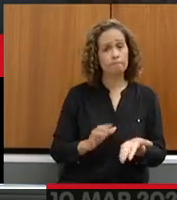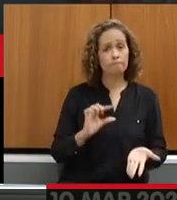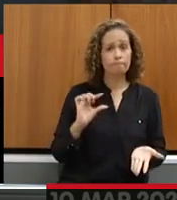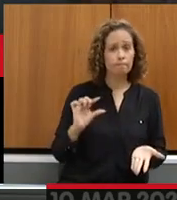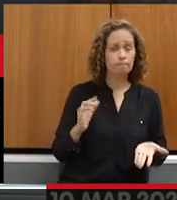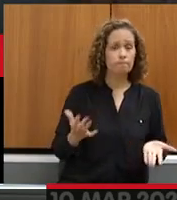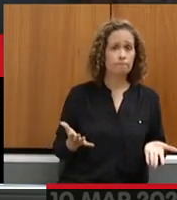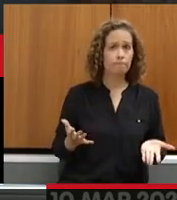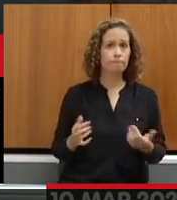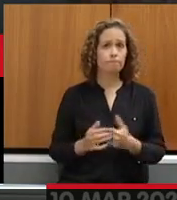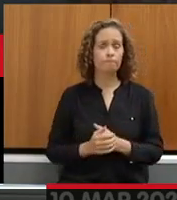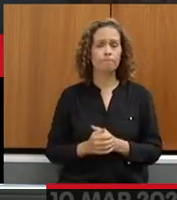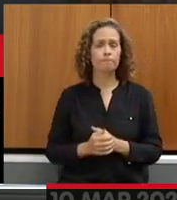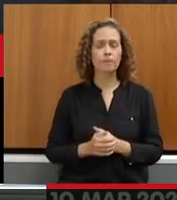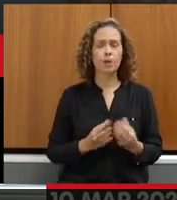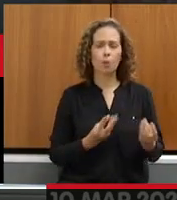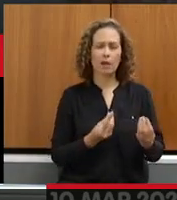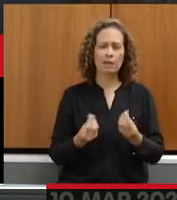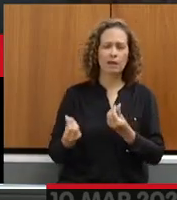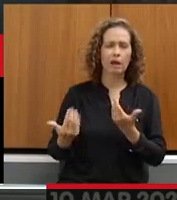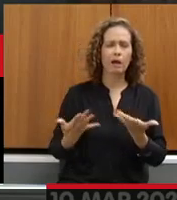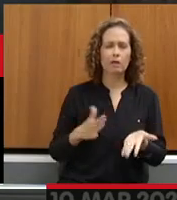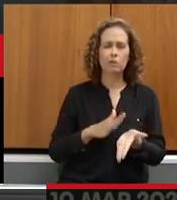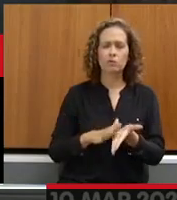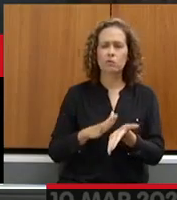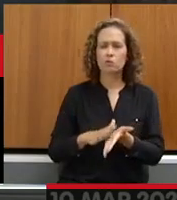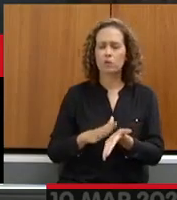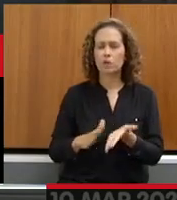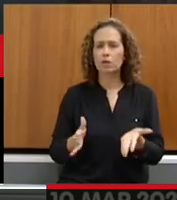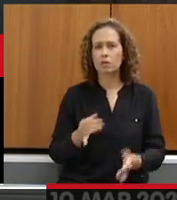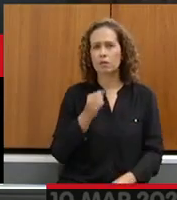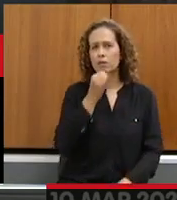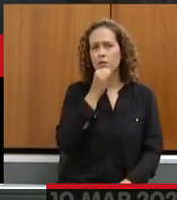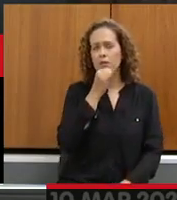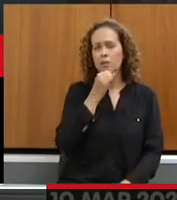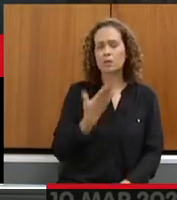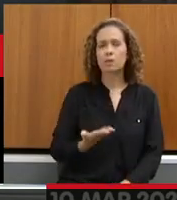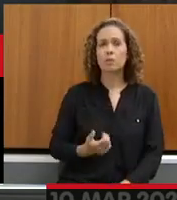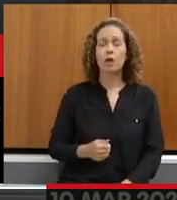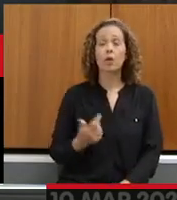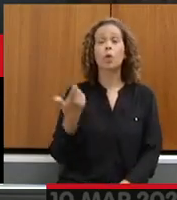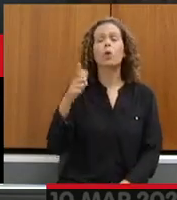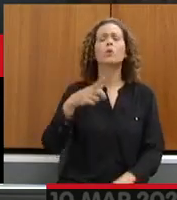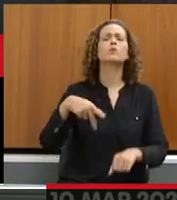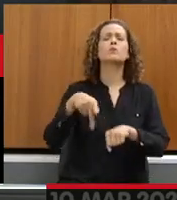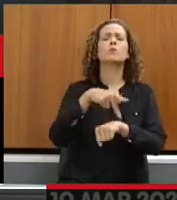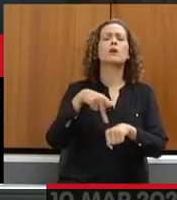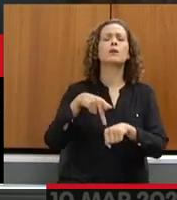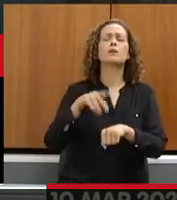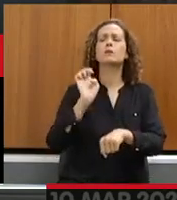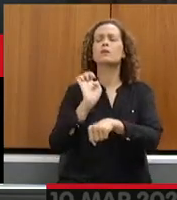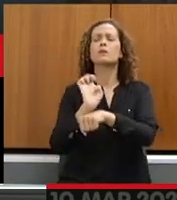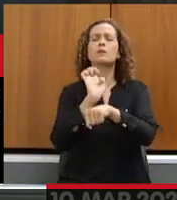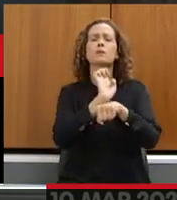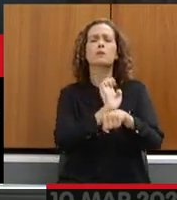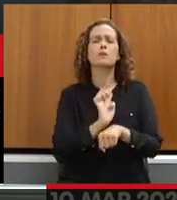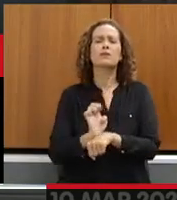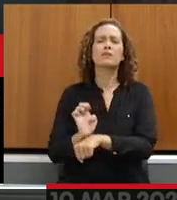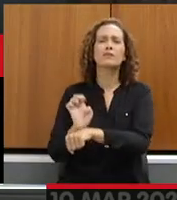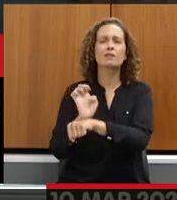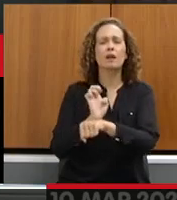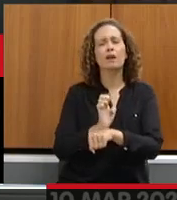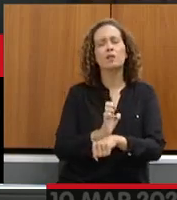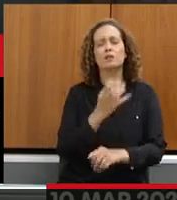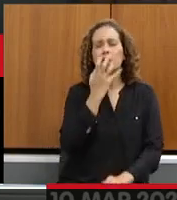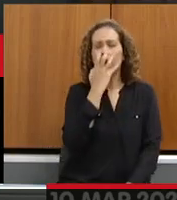mas é igual o salário de qualidade de gás quanto o cartão para comprar o mesmo respirador em outros países e outros estados talvez já tem os